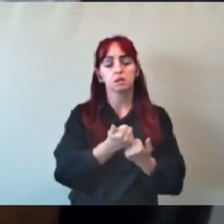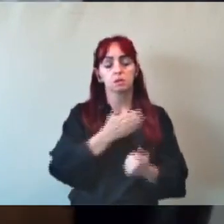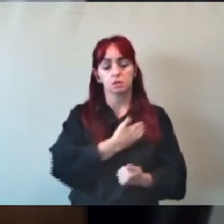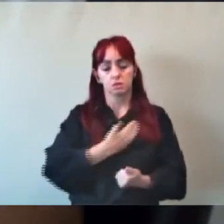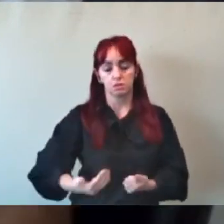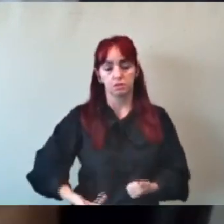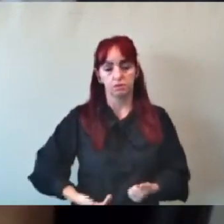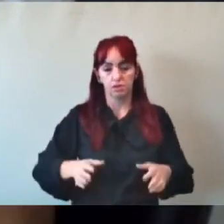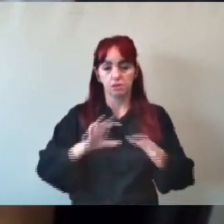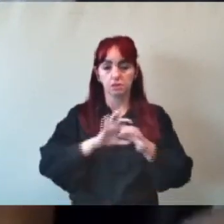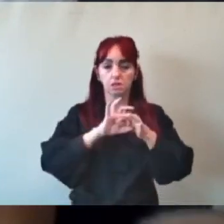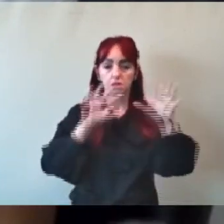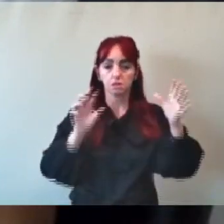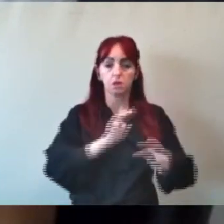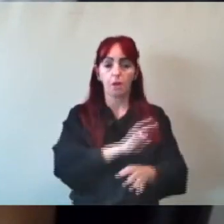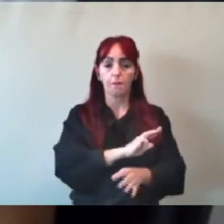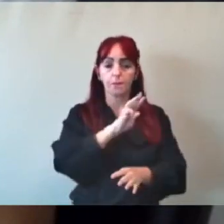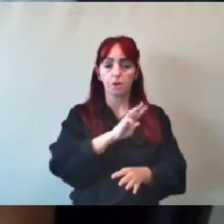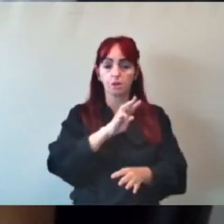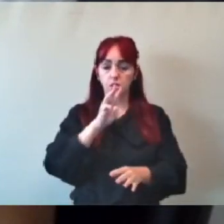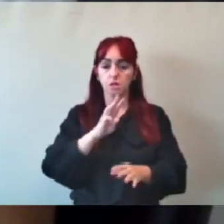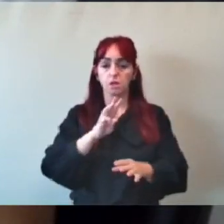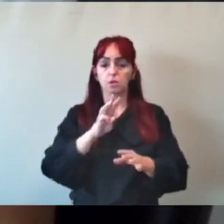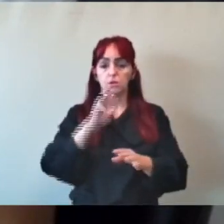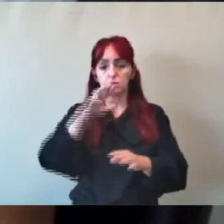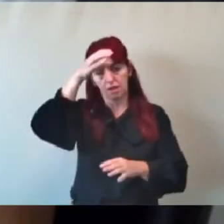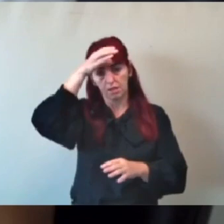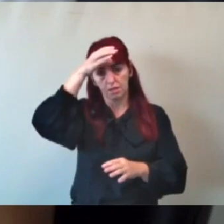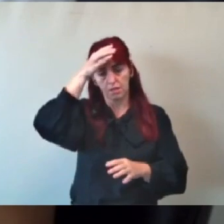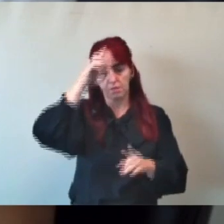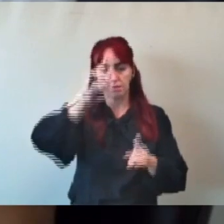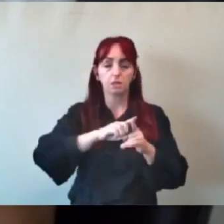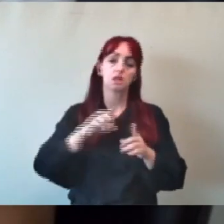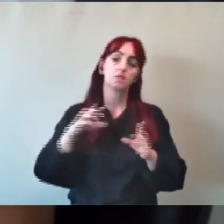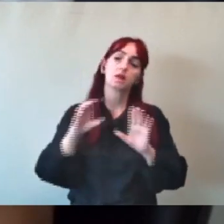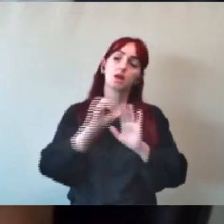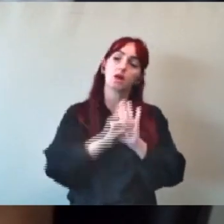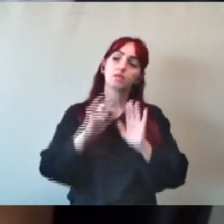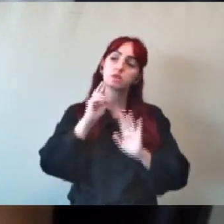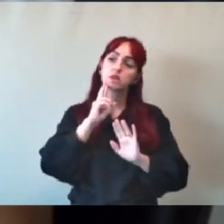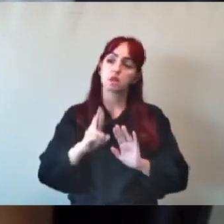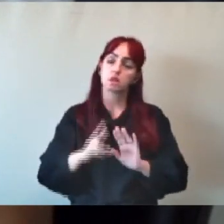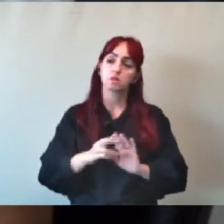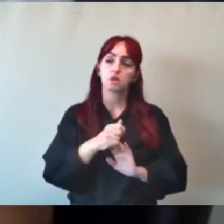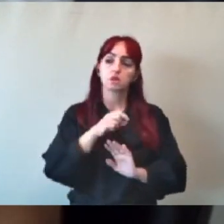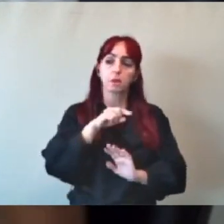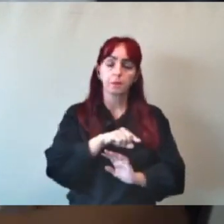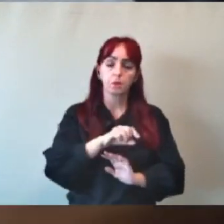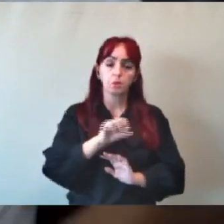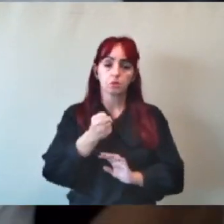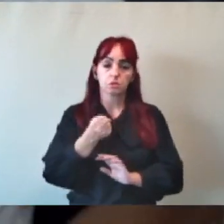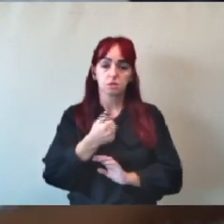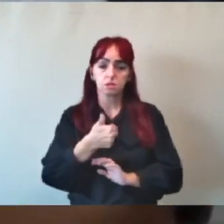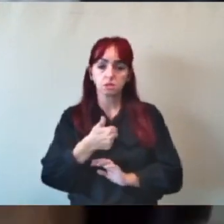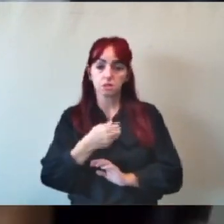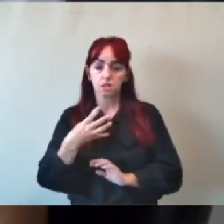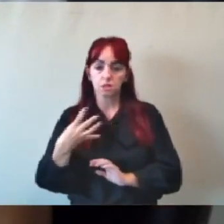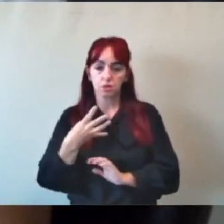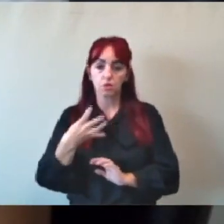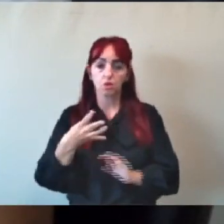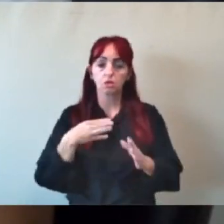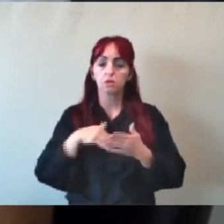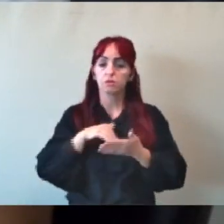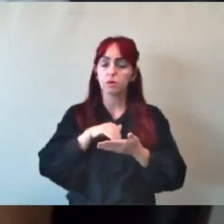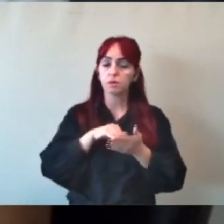Municipal. Ofício em resposta a requerimento de comissão 1814. A resposta foi enviada para o secretário municipal de governo.